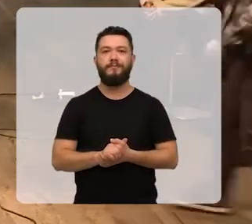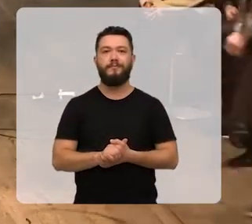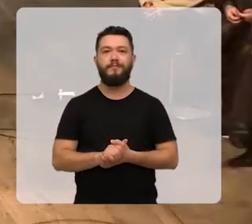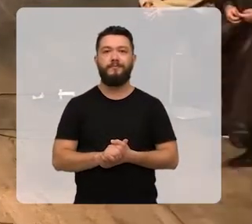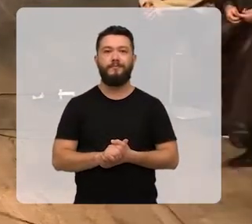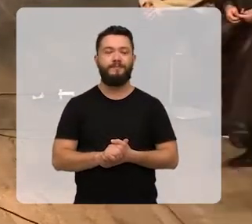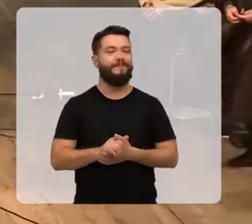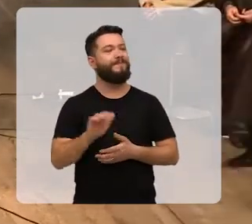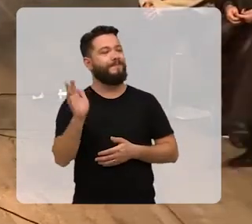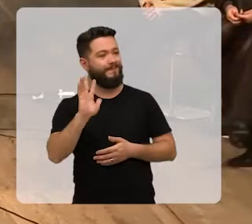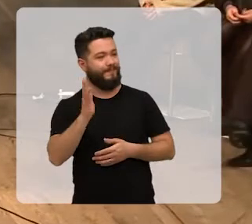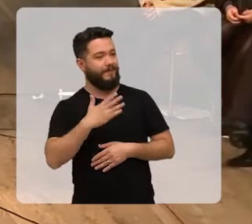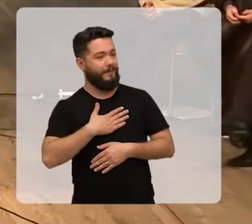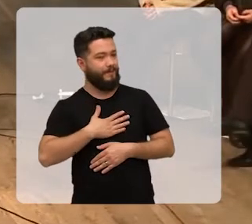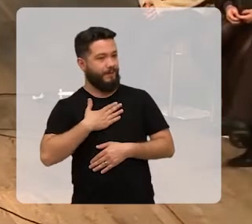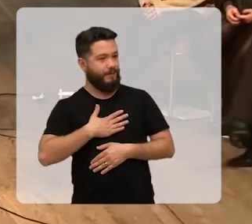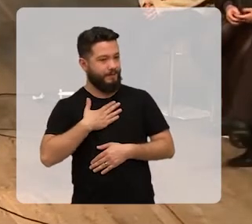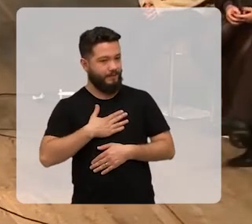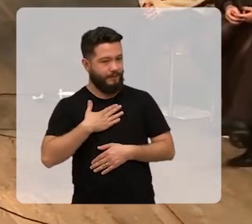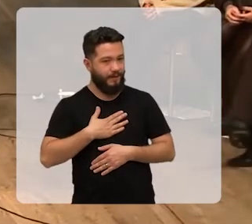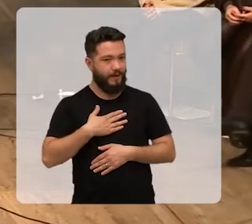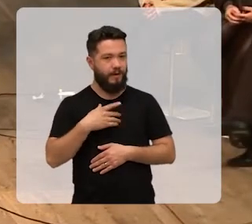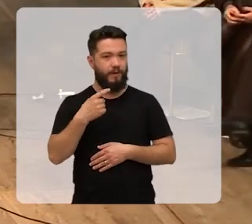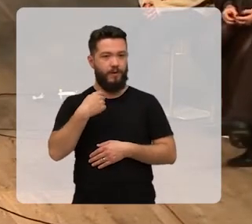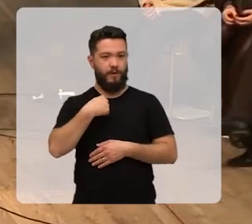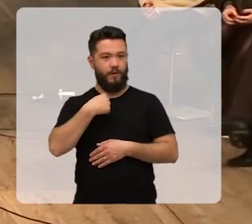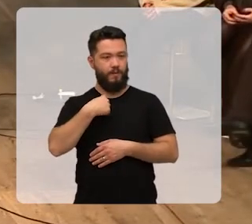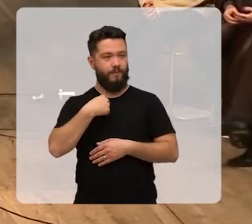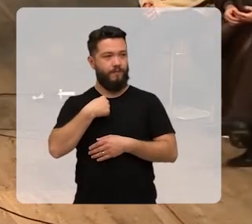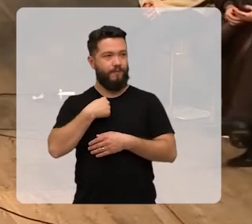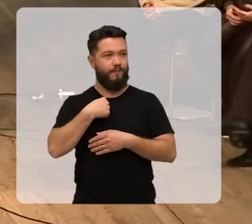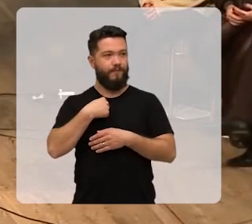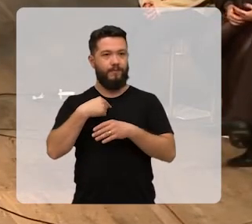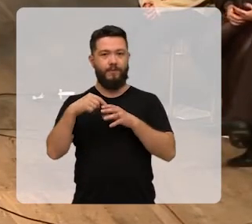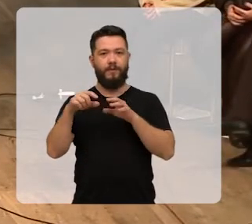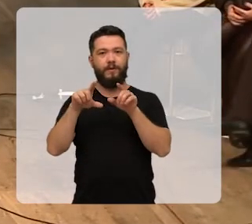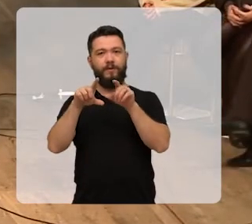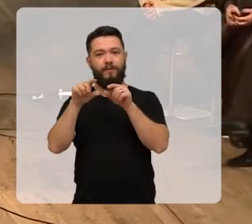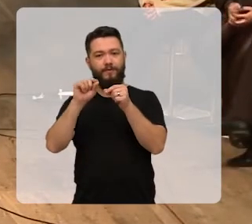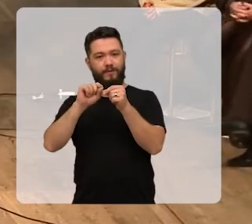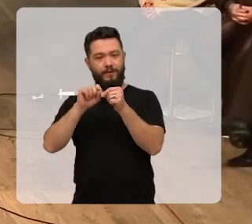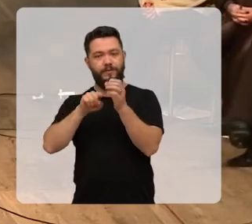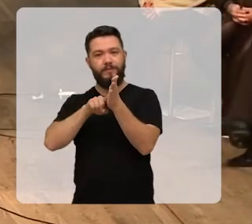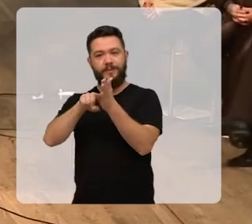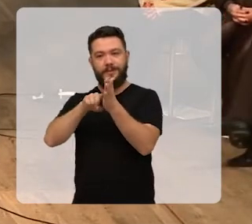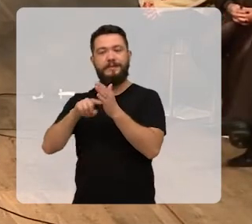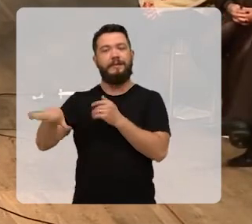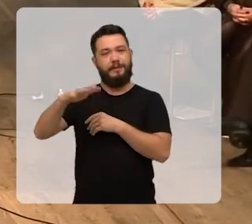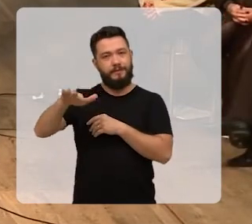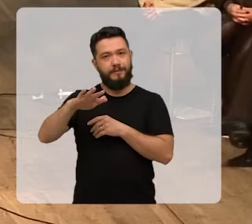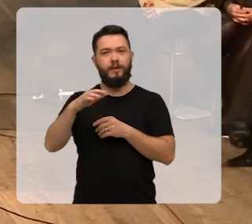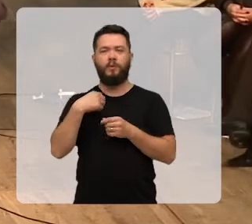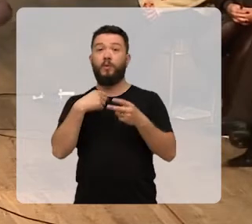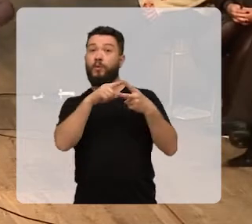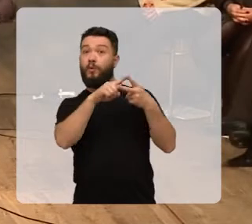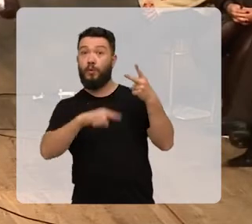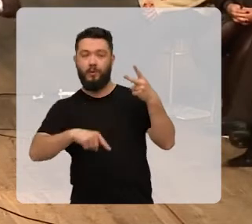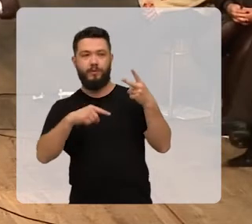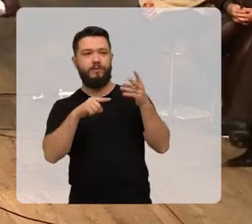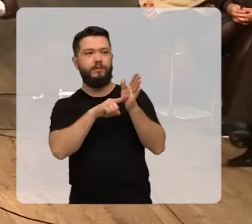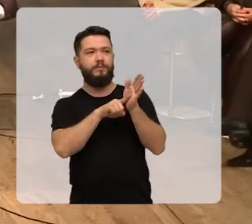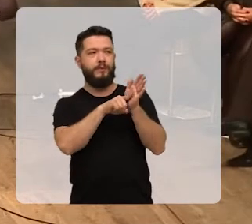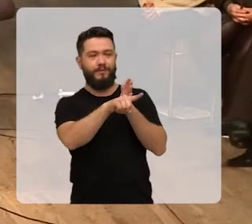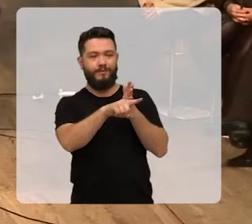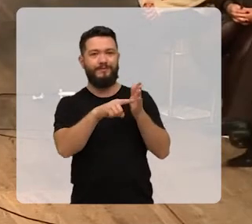olá prazer meu nome é Daniel eu fiz mecânico agora faço fiz físico agora faço dinheiro mecânico na federal eu queria fazer duas perguntas vou tentar falar